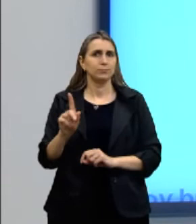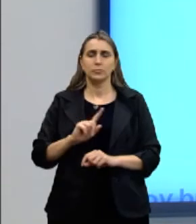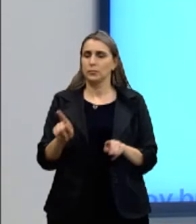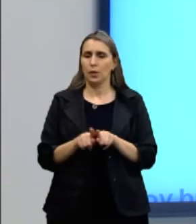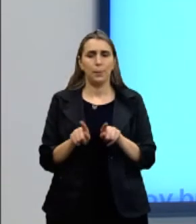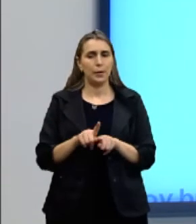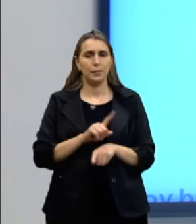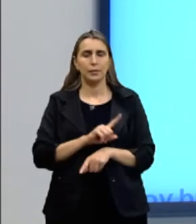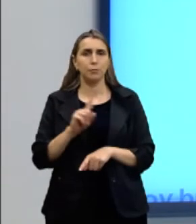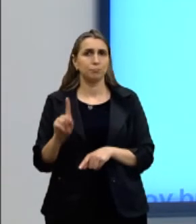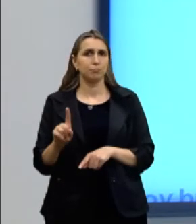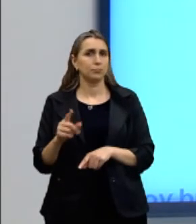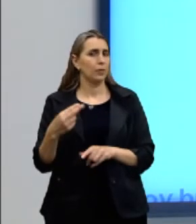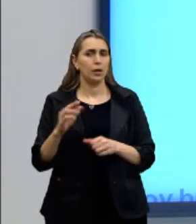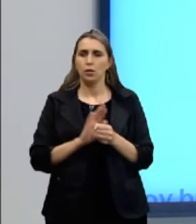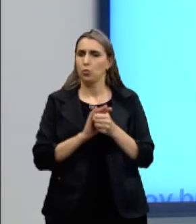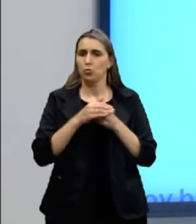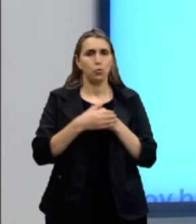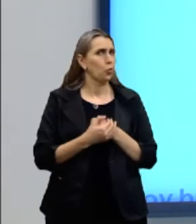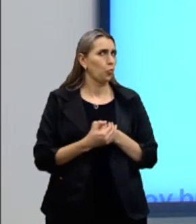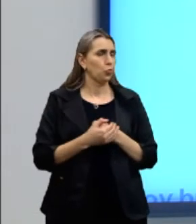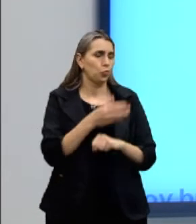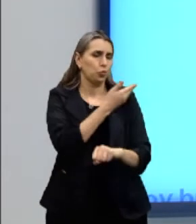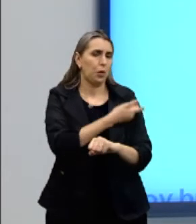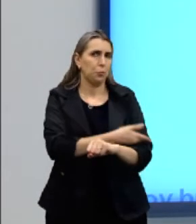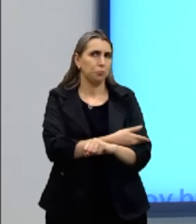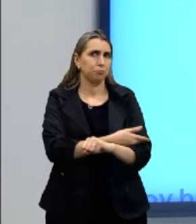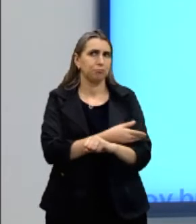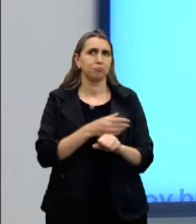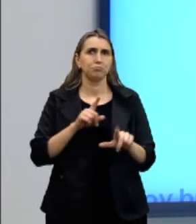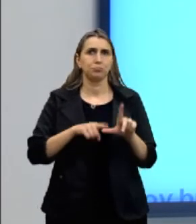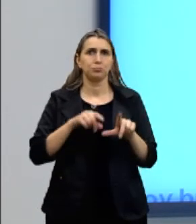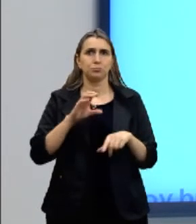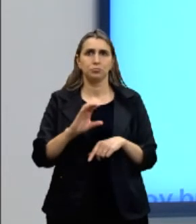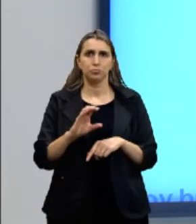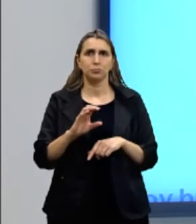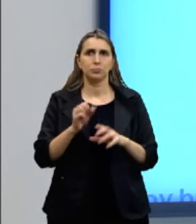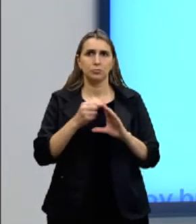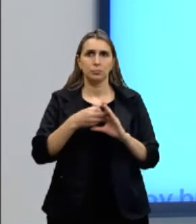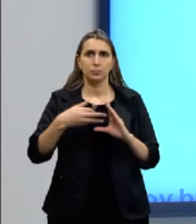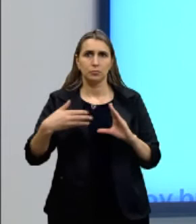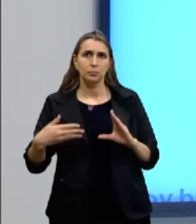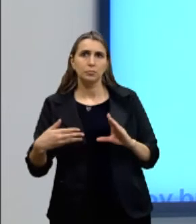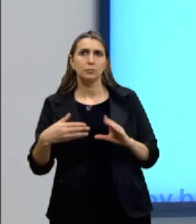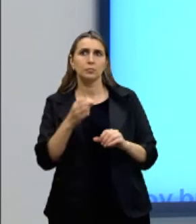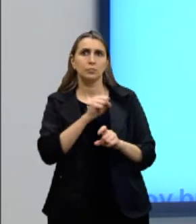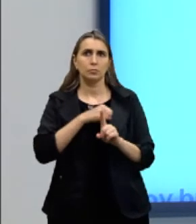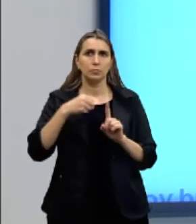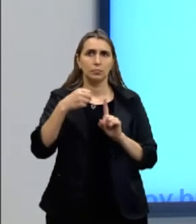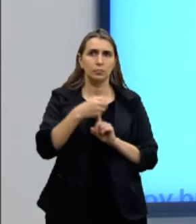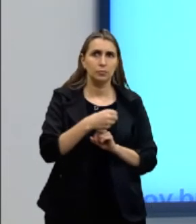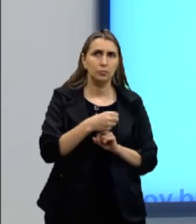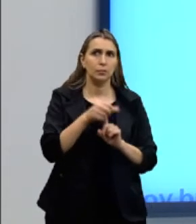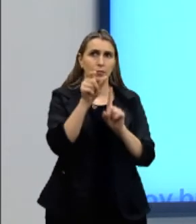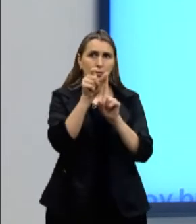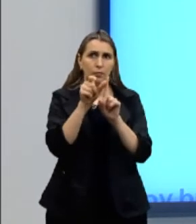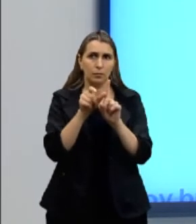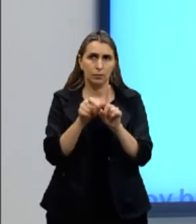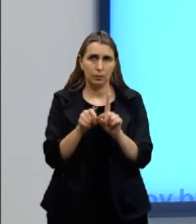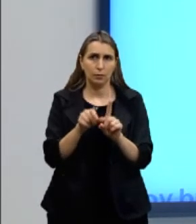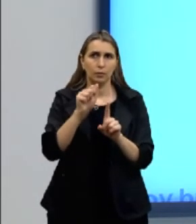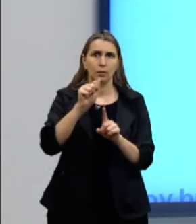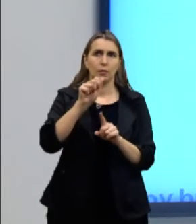gente também não né não ele é um máscara nada letras e as características da sociedade